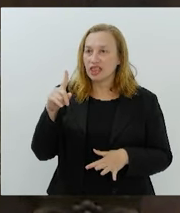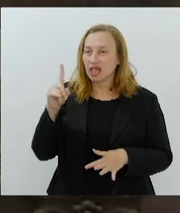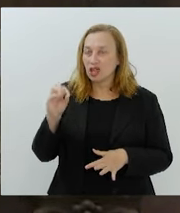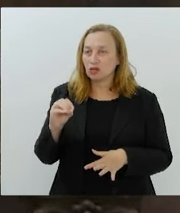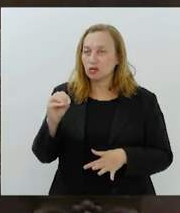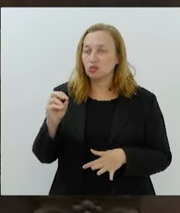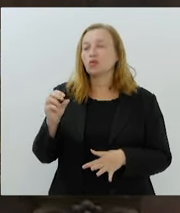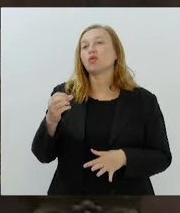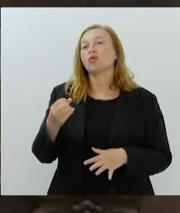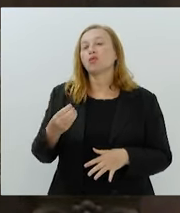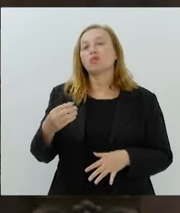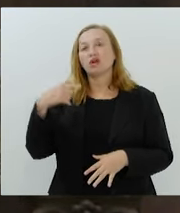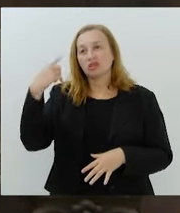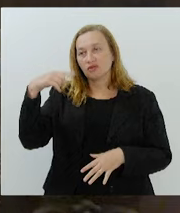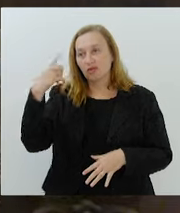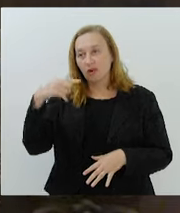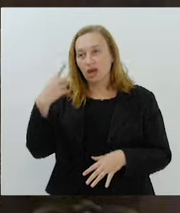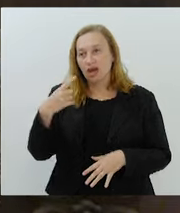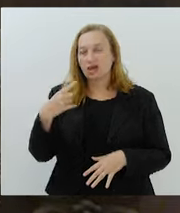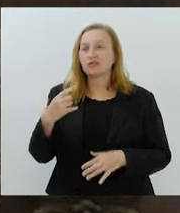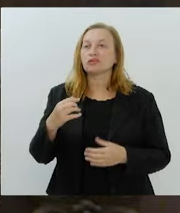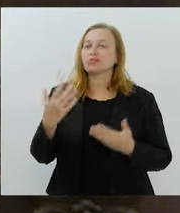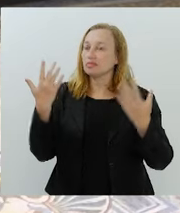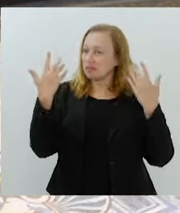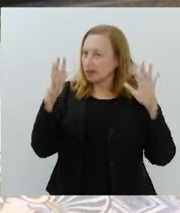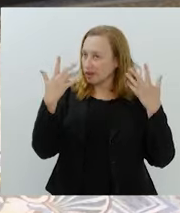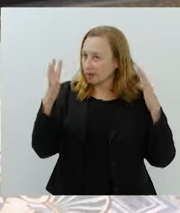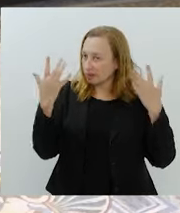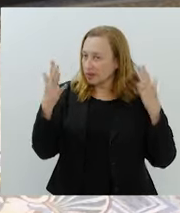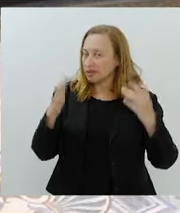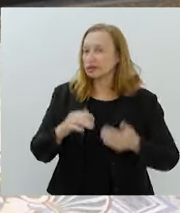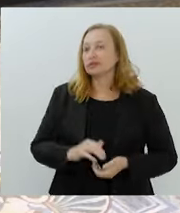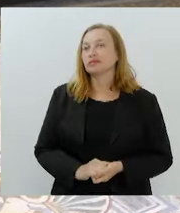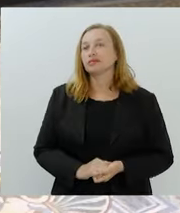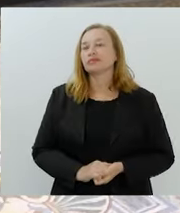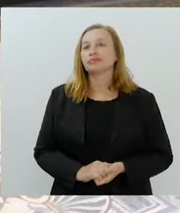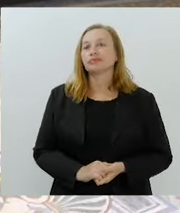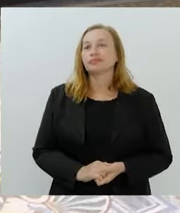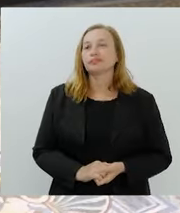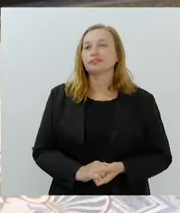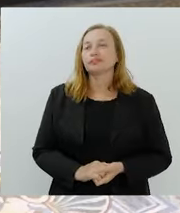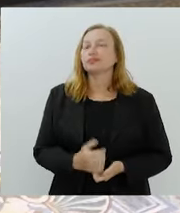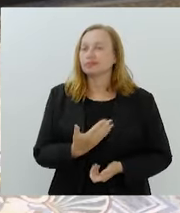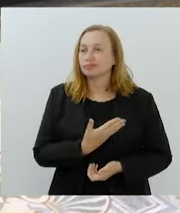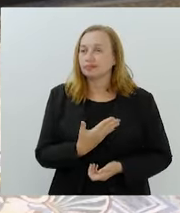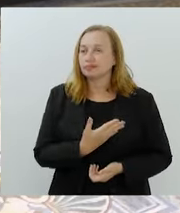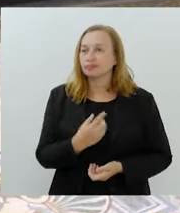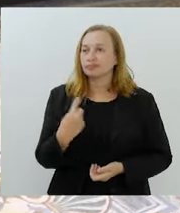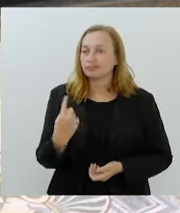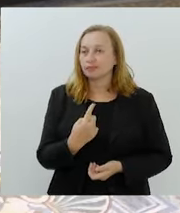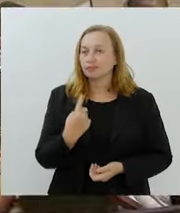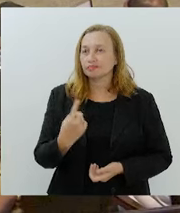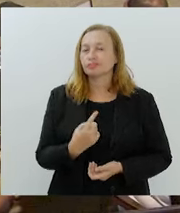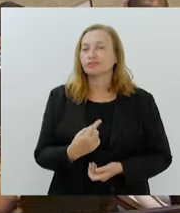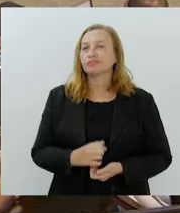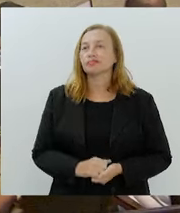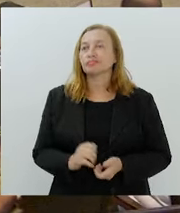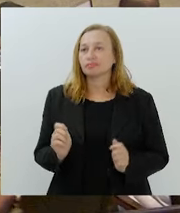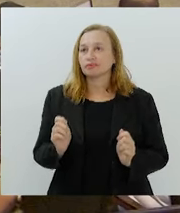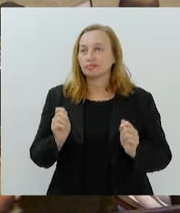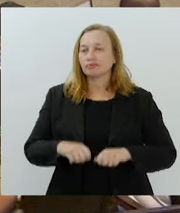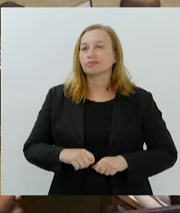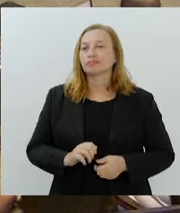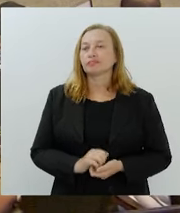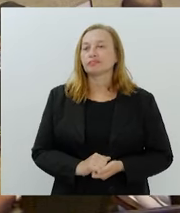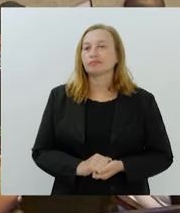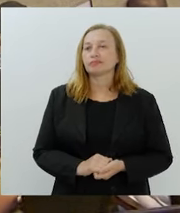advogado, ambientalista, também uma salva de palmas para o Fernando Valcácer, companheiro nosso, muito capacitado, que